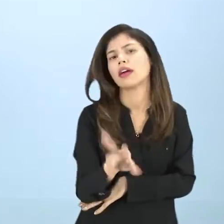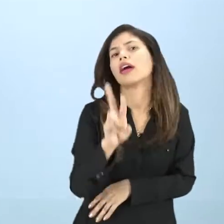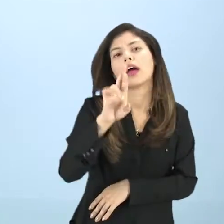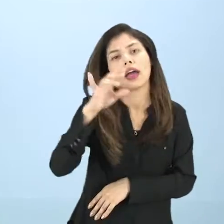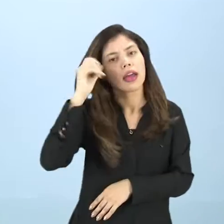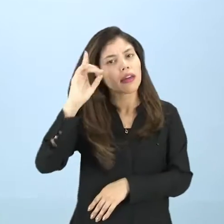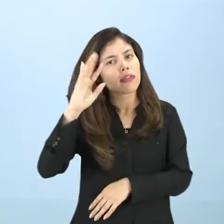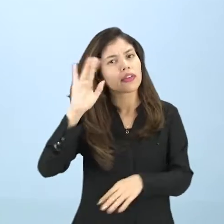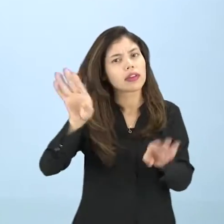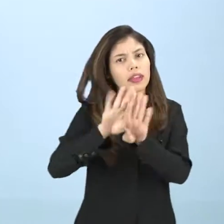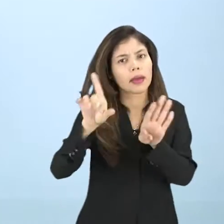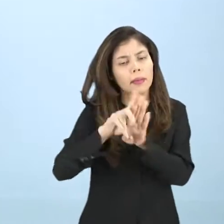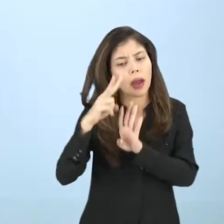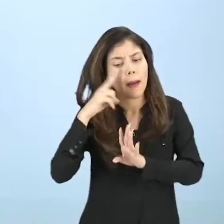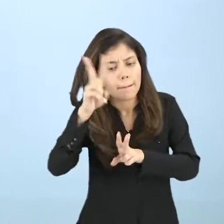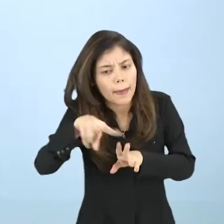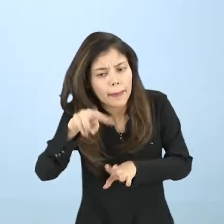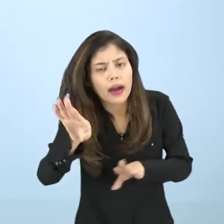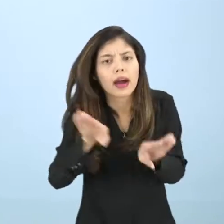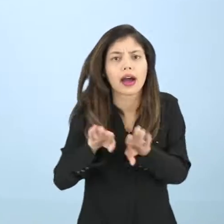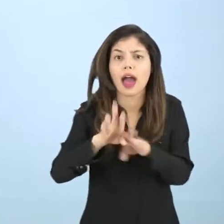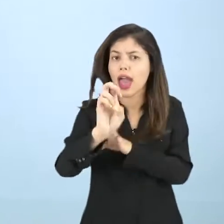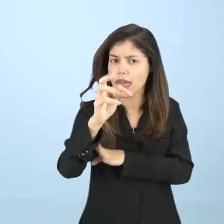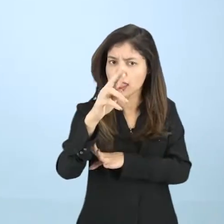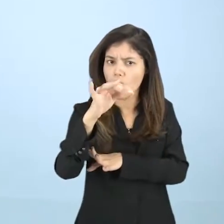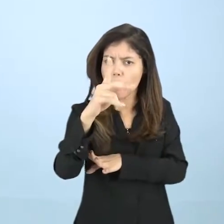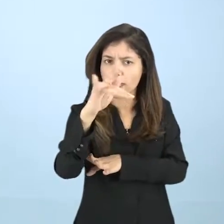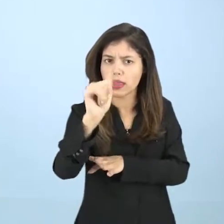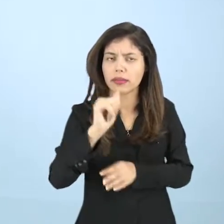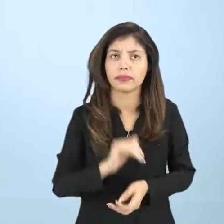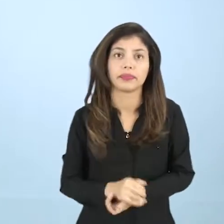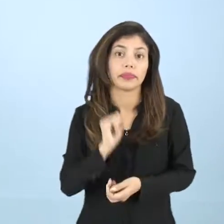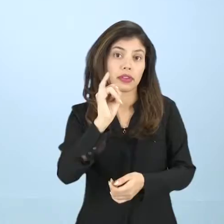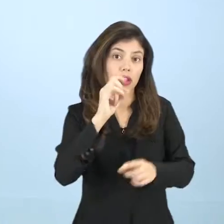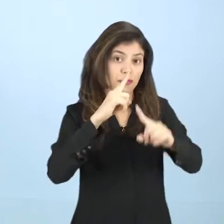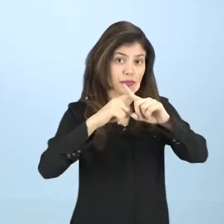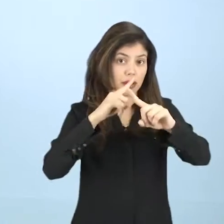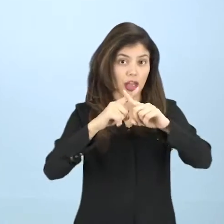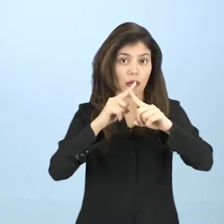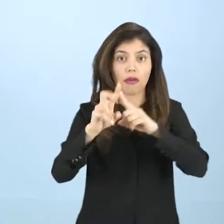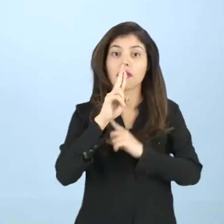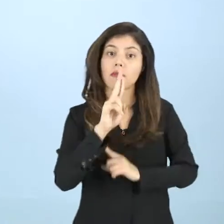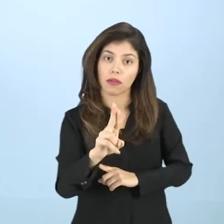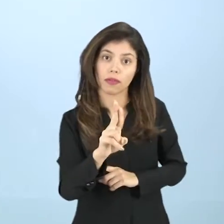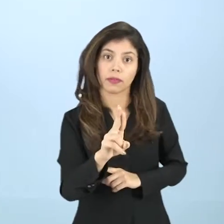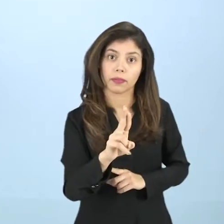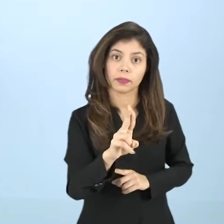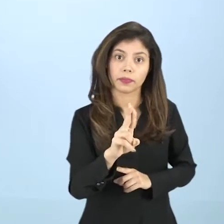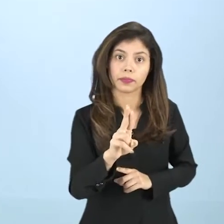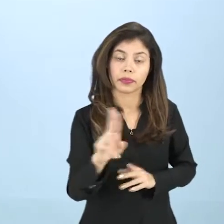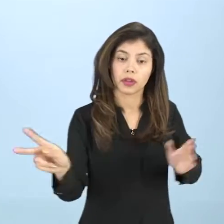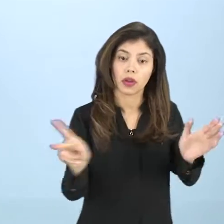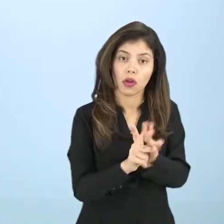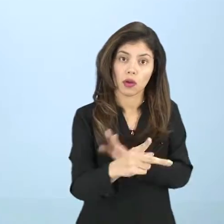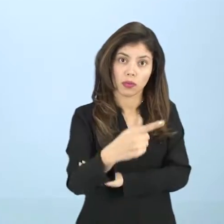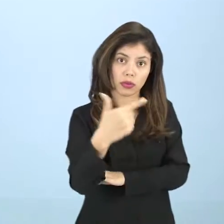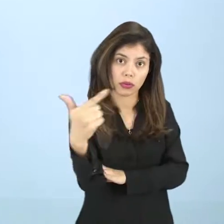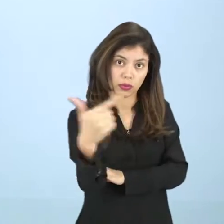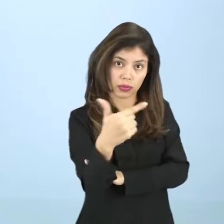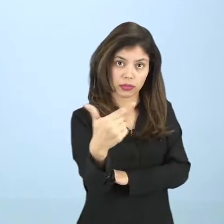será refletido na variação de entalpia. Então, se nós multiplicarmos o valor da equação por